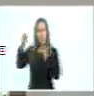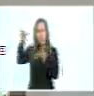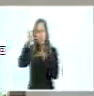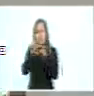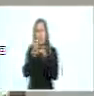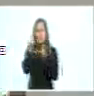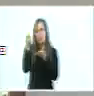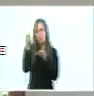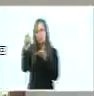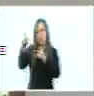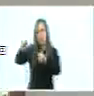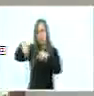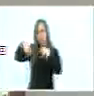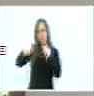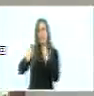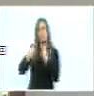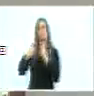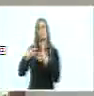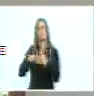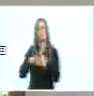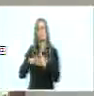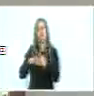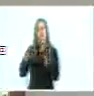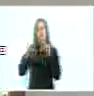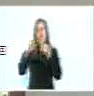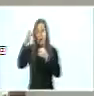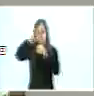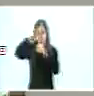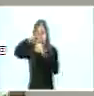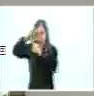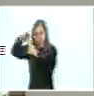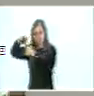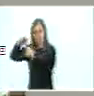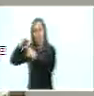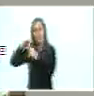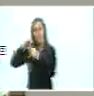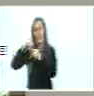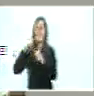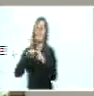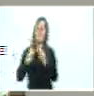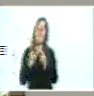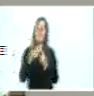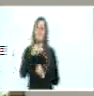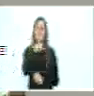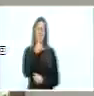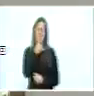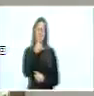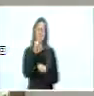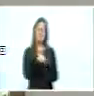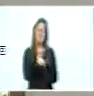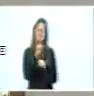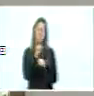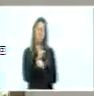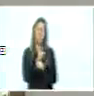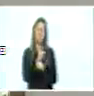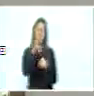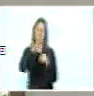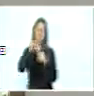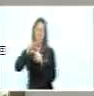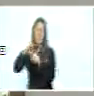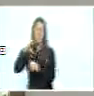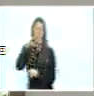de cana, começa agora a época do plantio, e, infelizmente, nós estamos parados. E tudo indica,